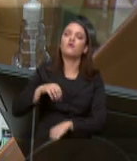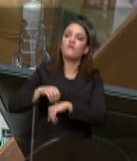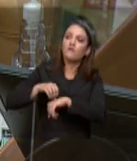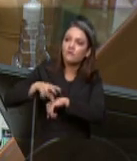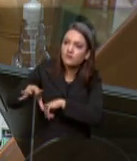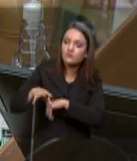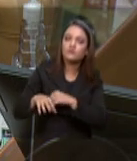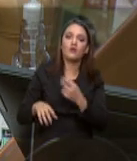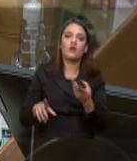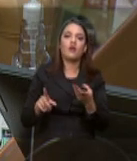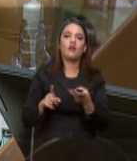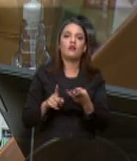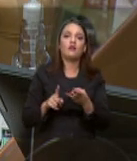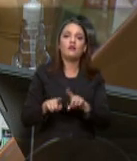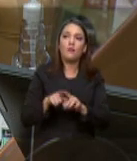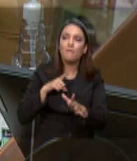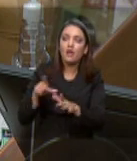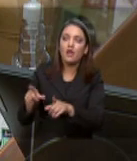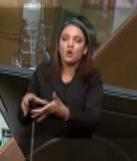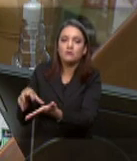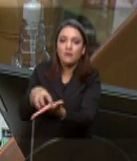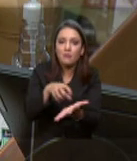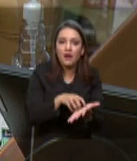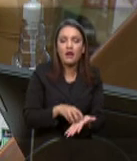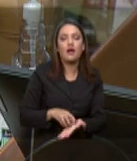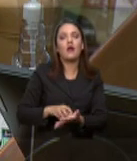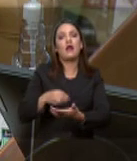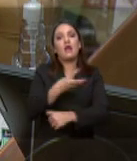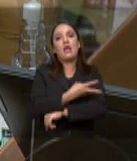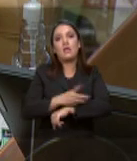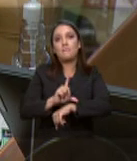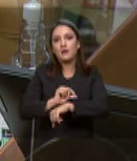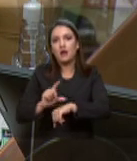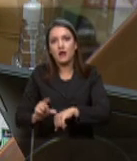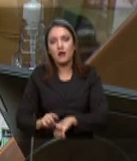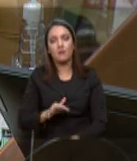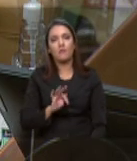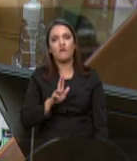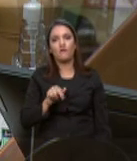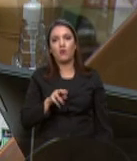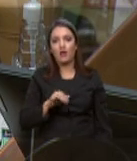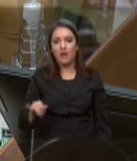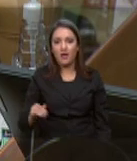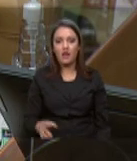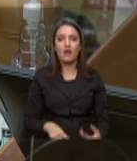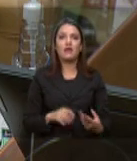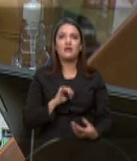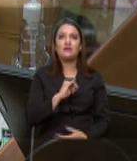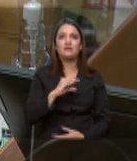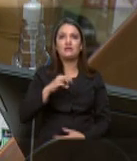na Amazônia. E entidades... IBAMA, FUNAI, ICMBio,